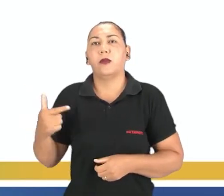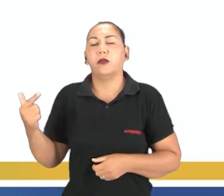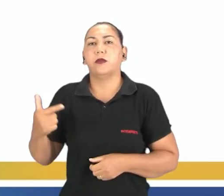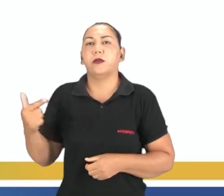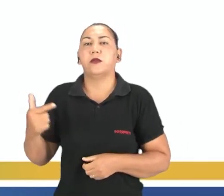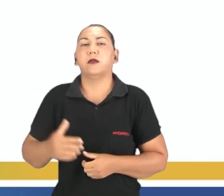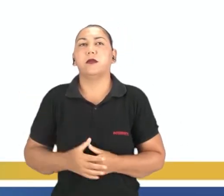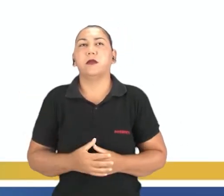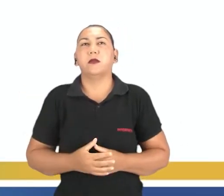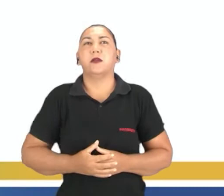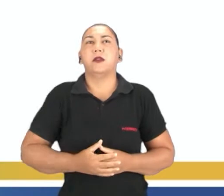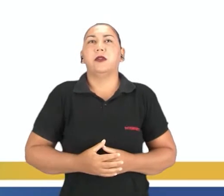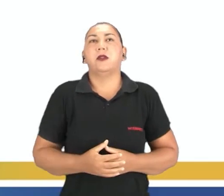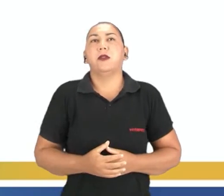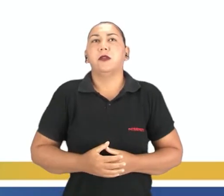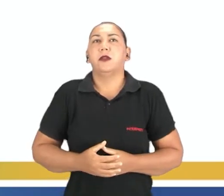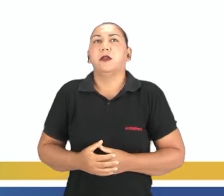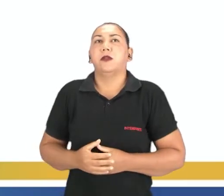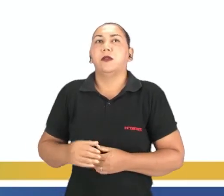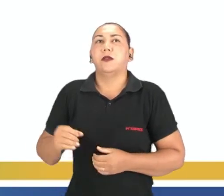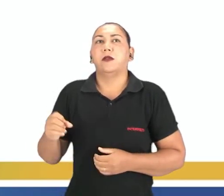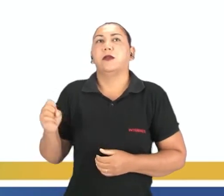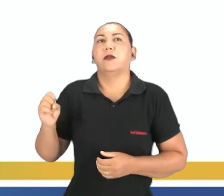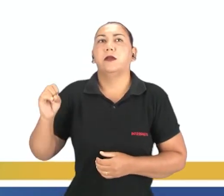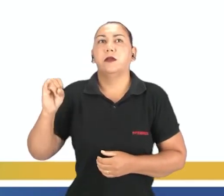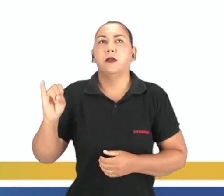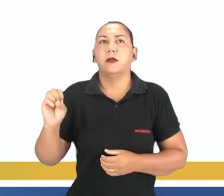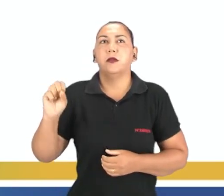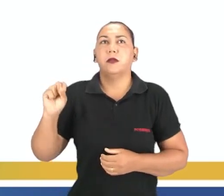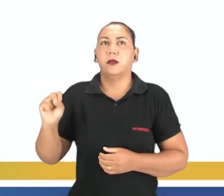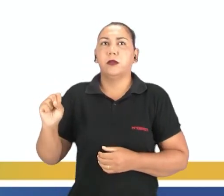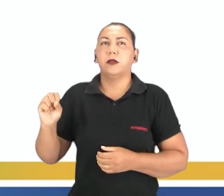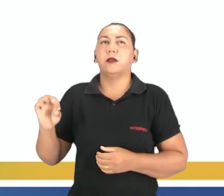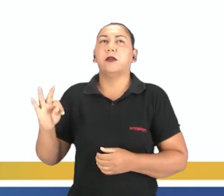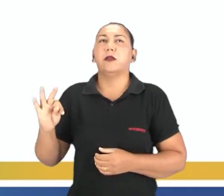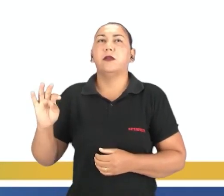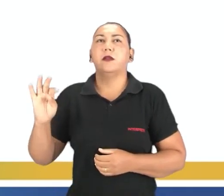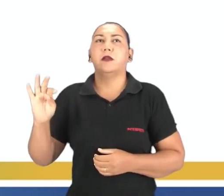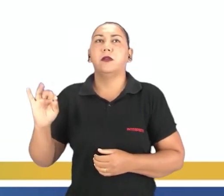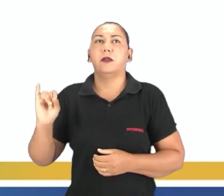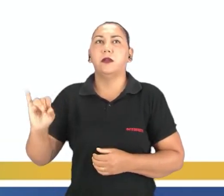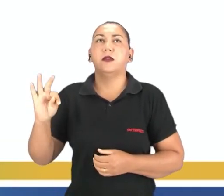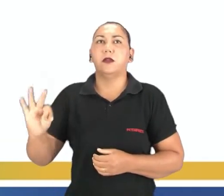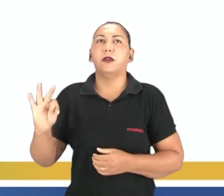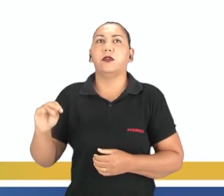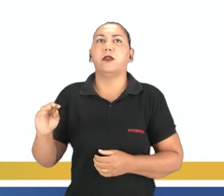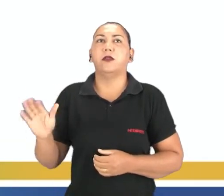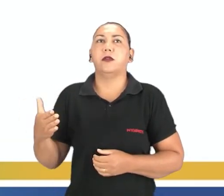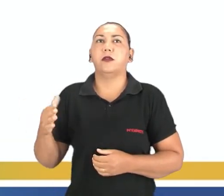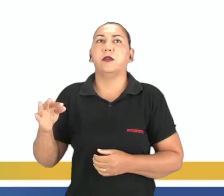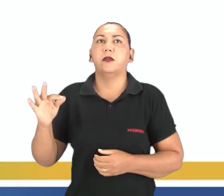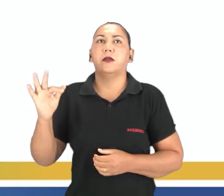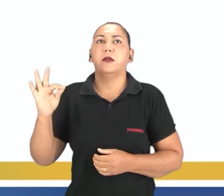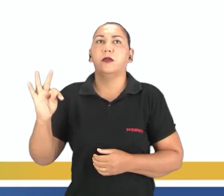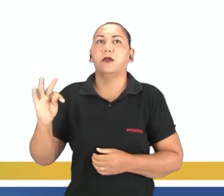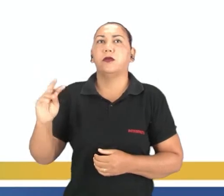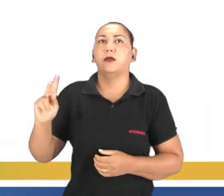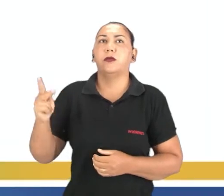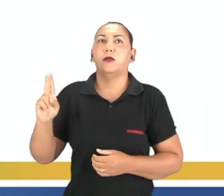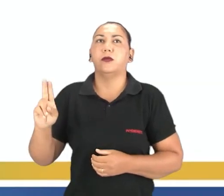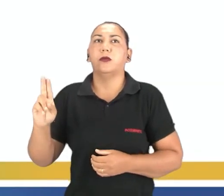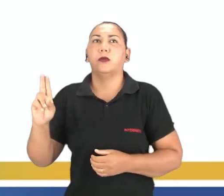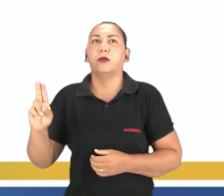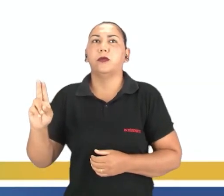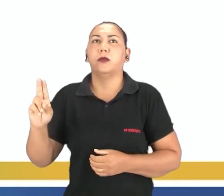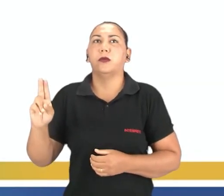is Thursday or Friday today. Agora a gente tem or. Então, vamos observar aí. But e